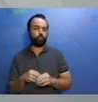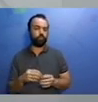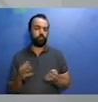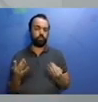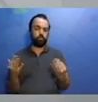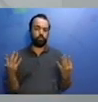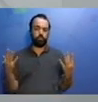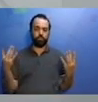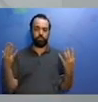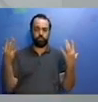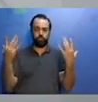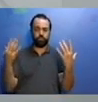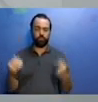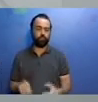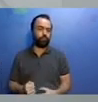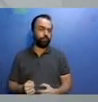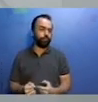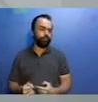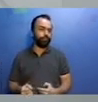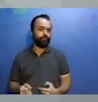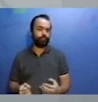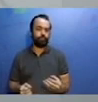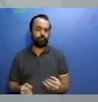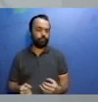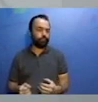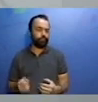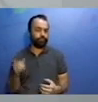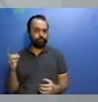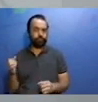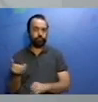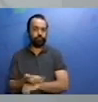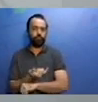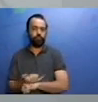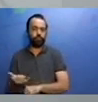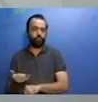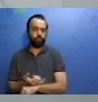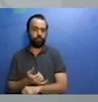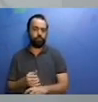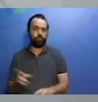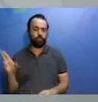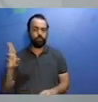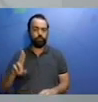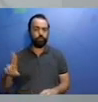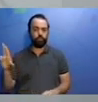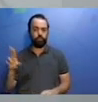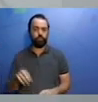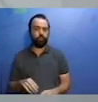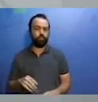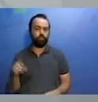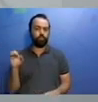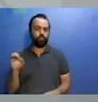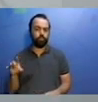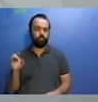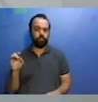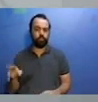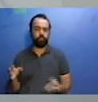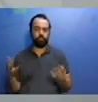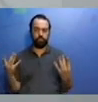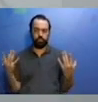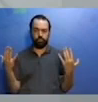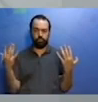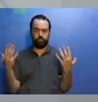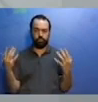um gás e um outro gás. Esse método ele é utilizado exclusivamente para misturas